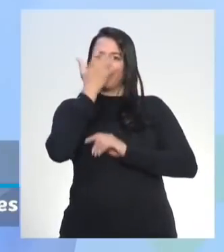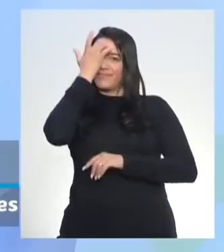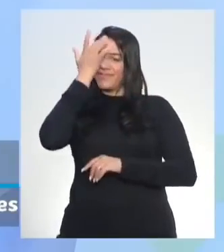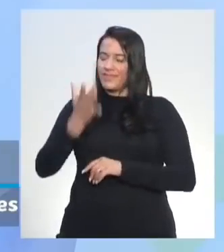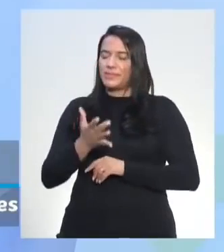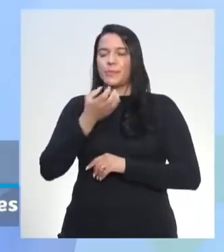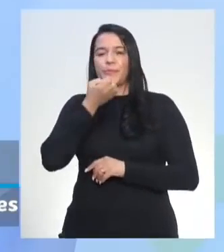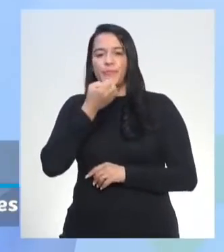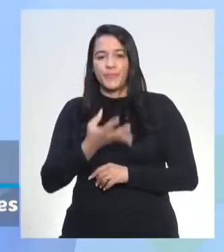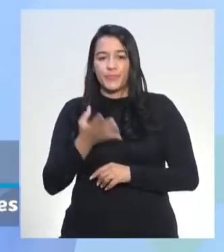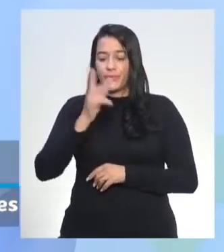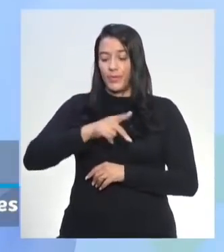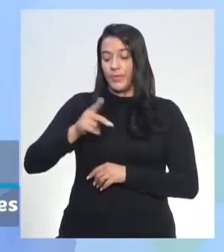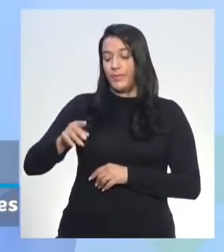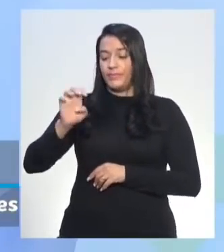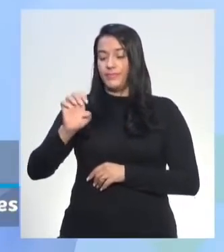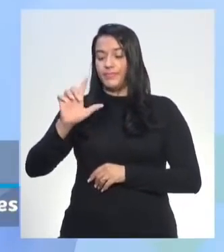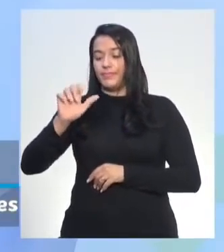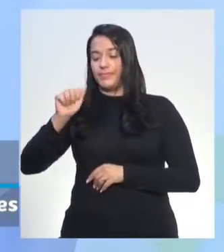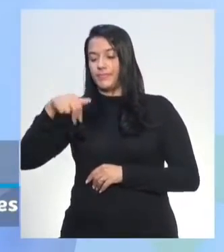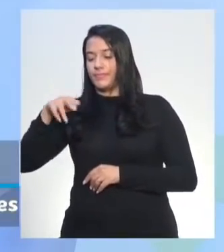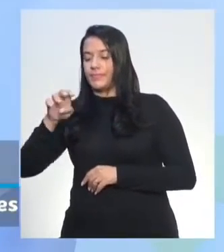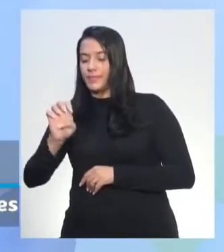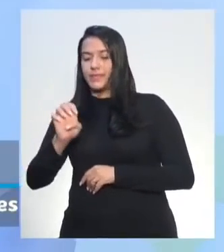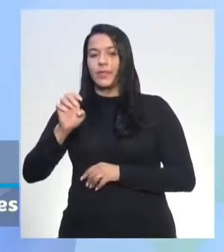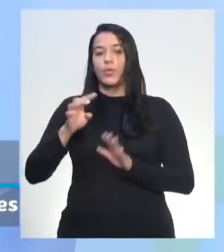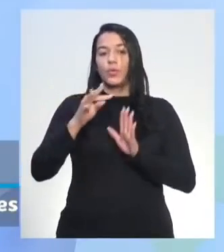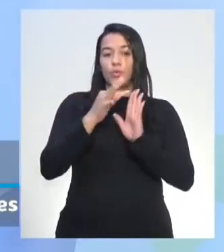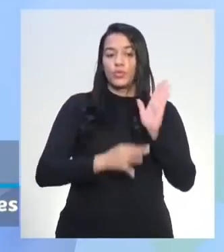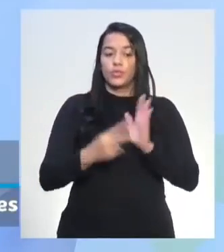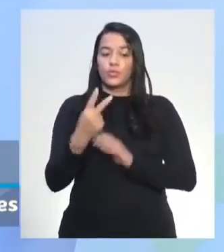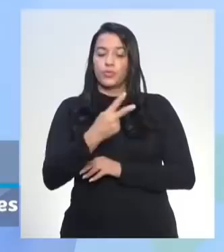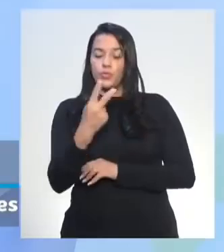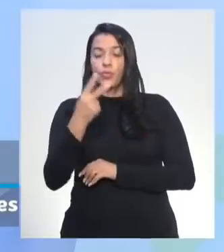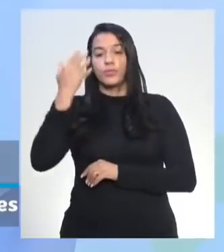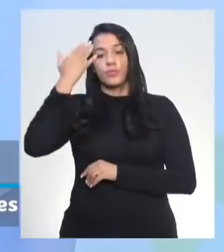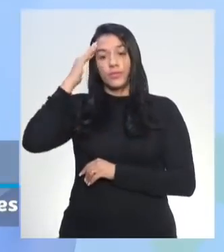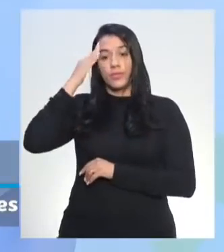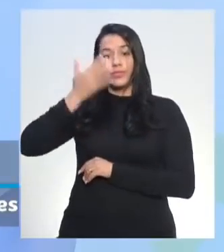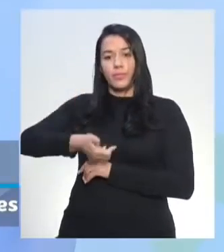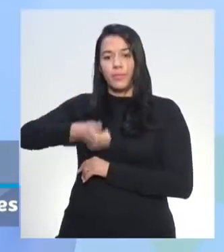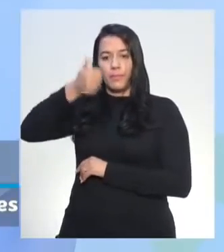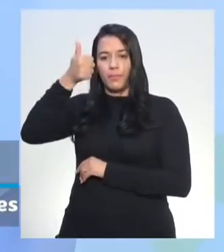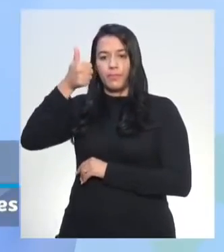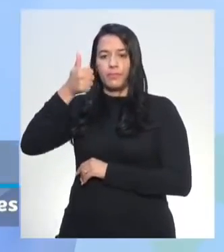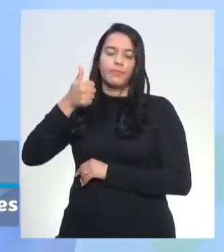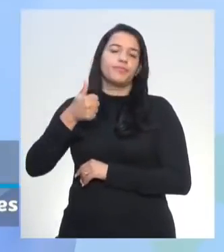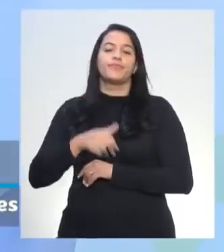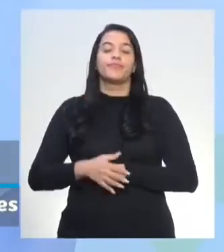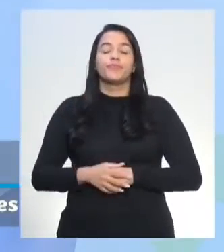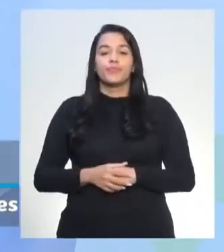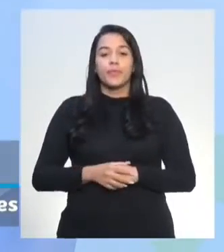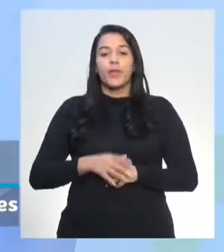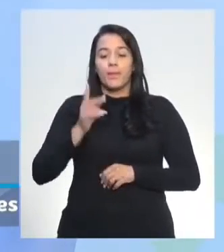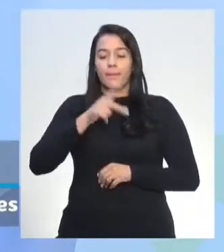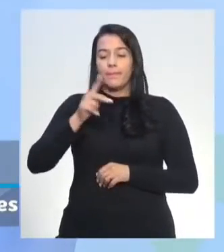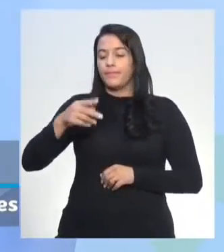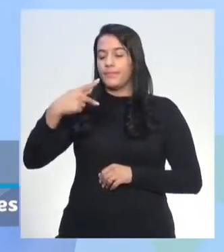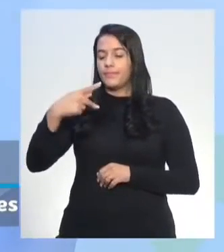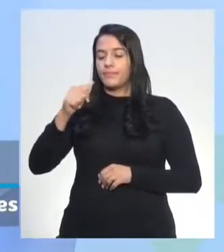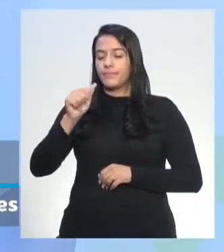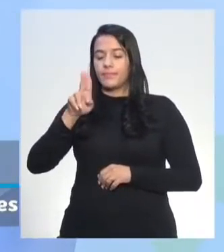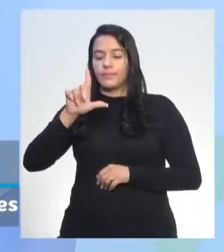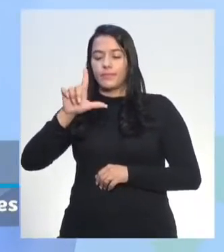da professora Maria, coloca assim: o texto 2 eu entendi melhor. Alguns alunos, a aluna Paloma, da professora Sandra, coloca assim: